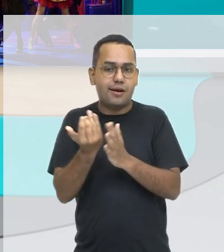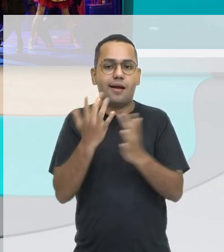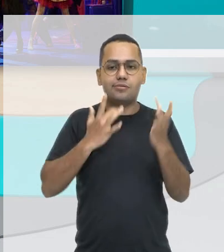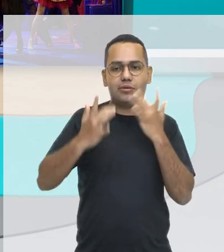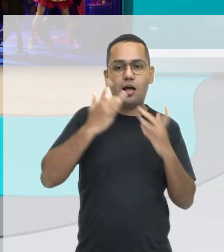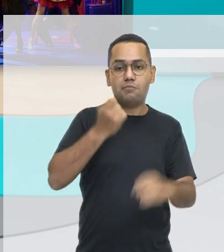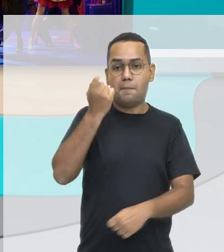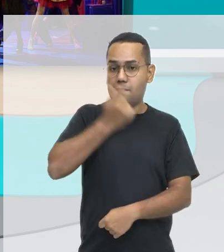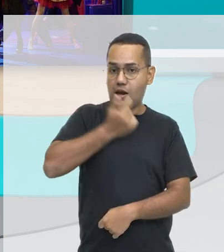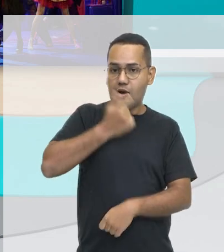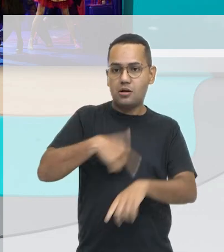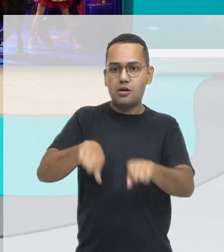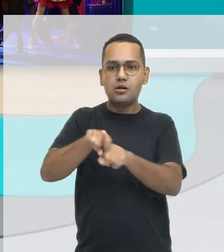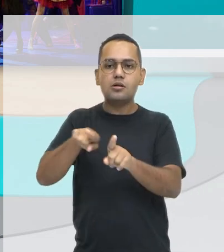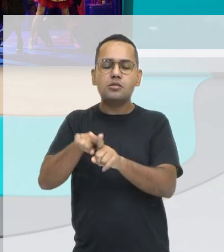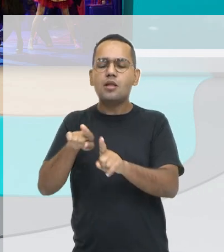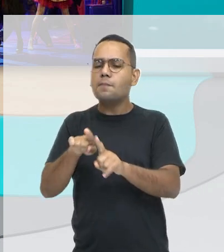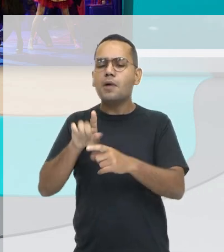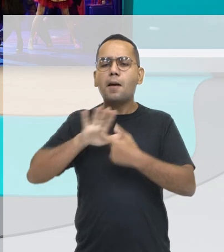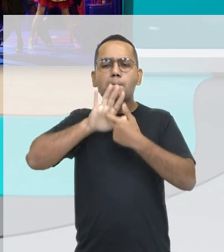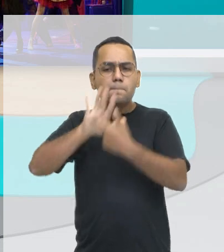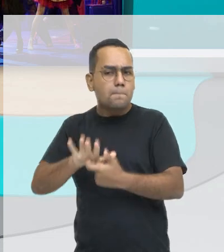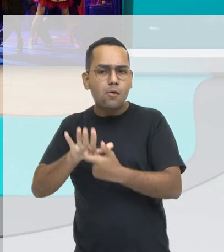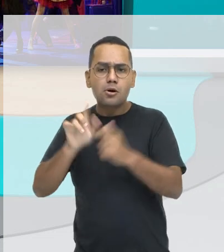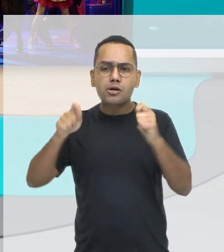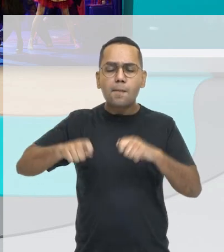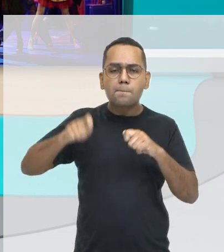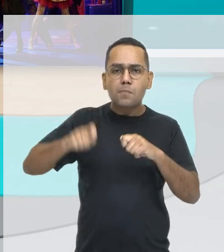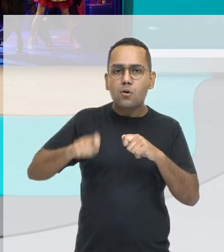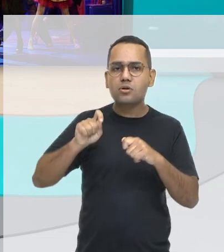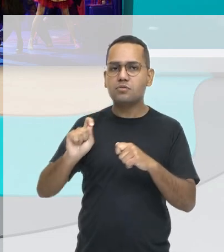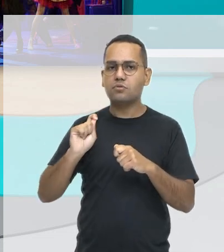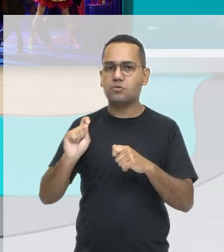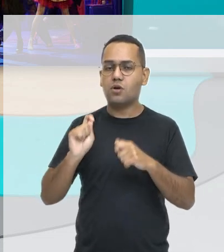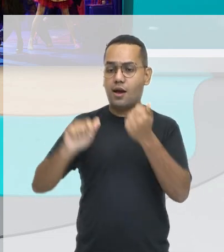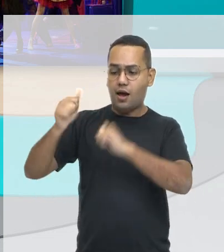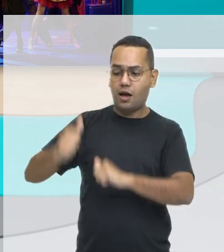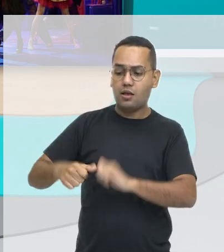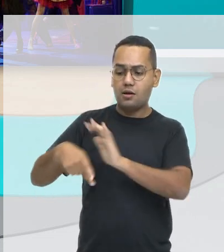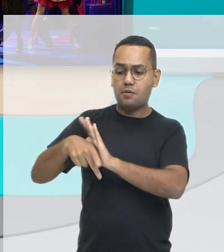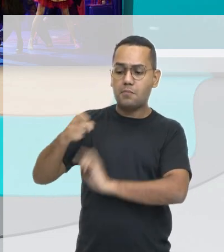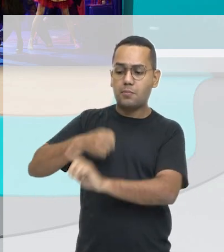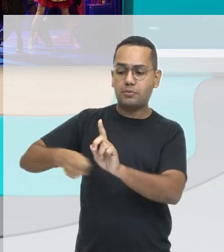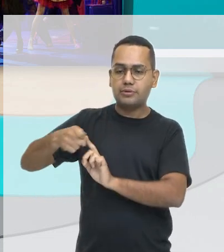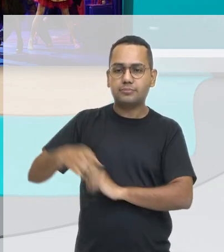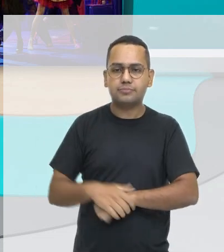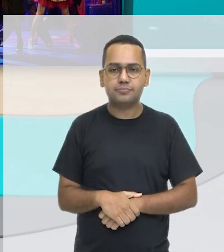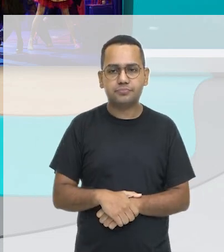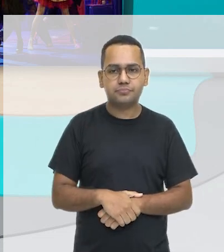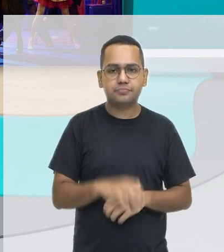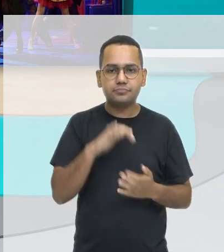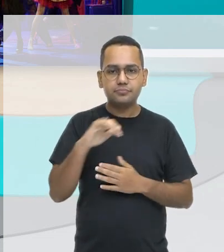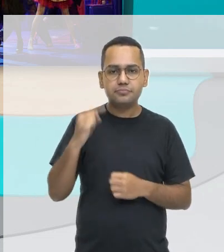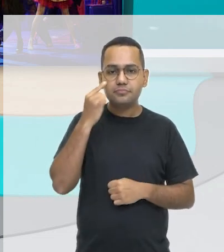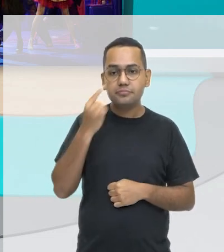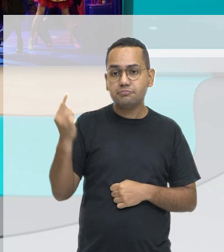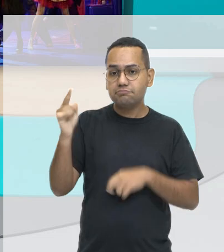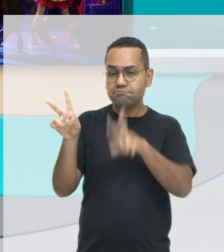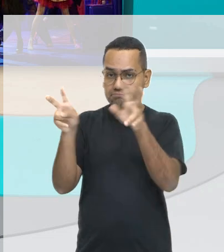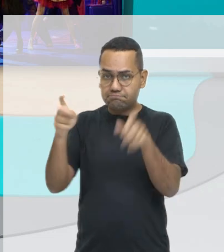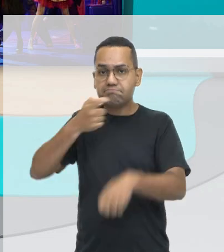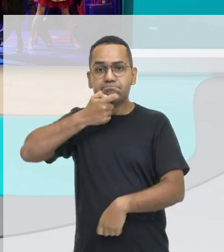que refletem a realidade social. Bem, do Second City, ele é